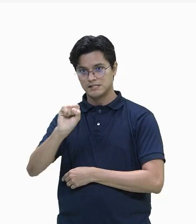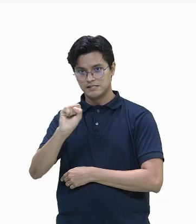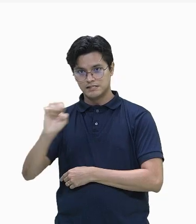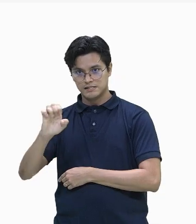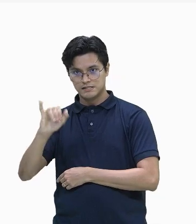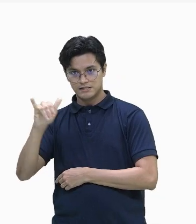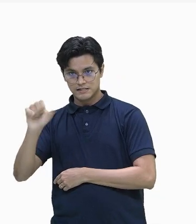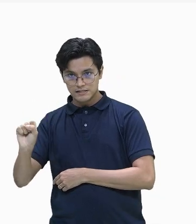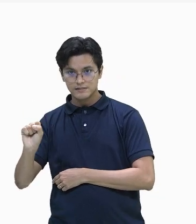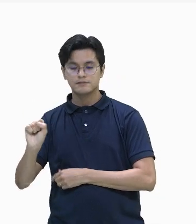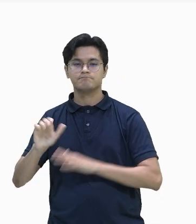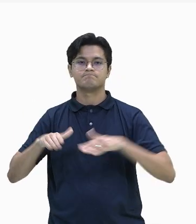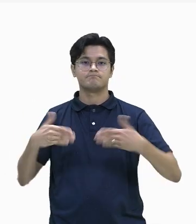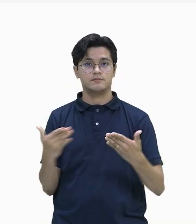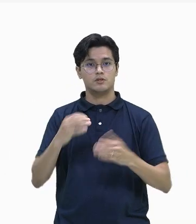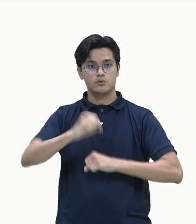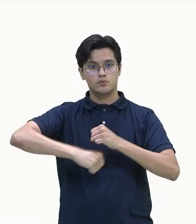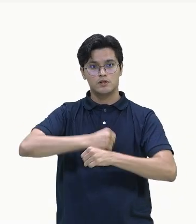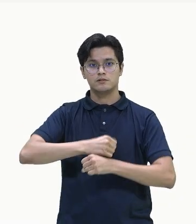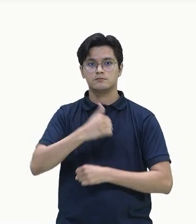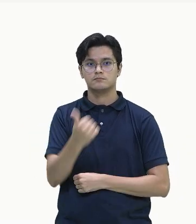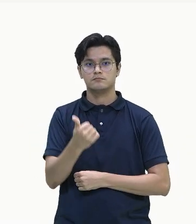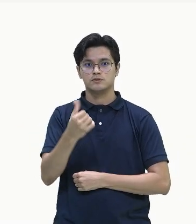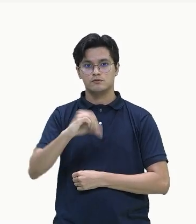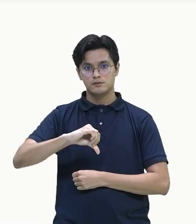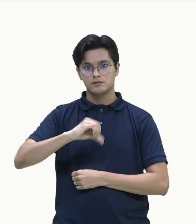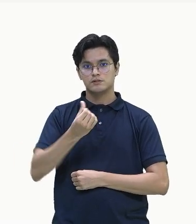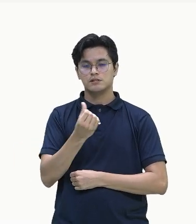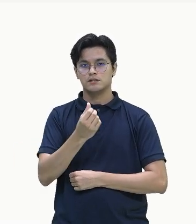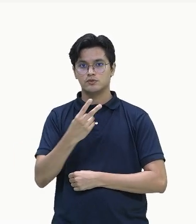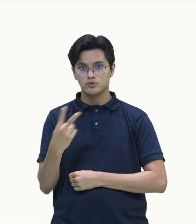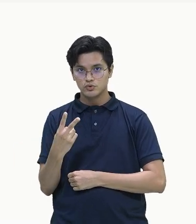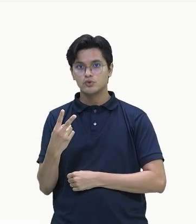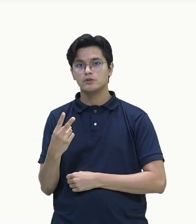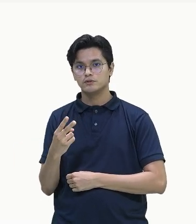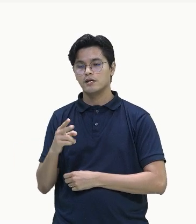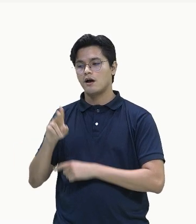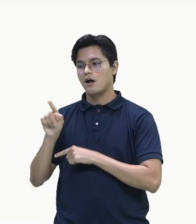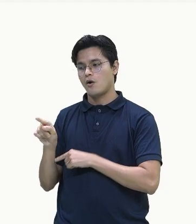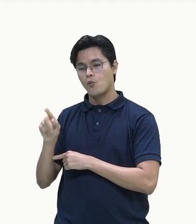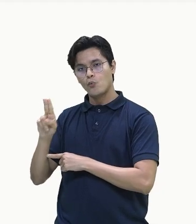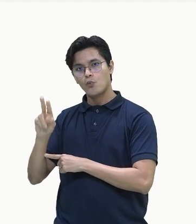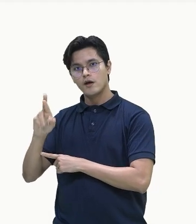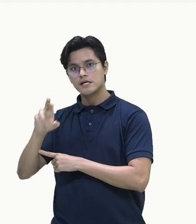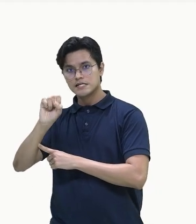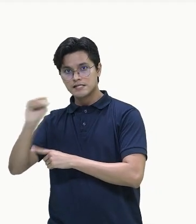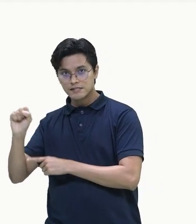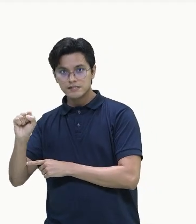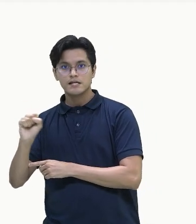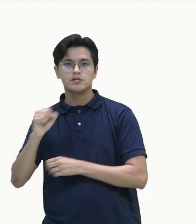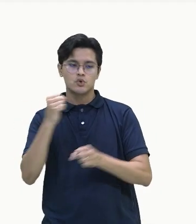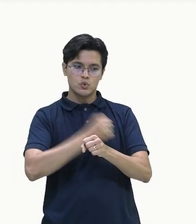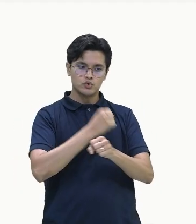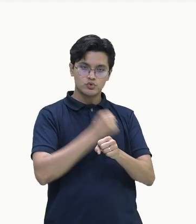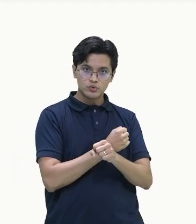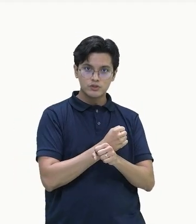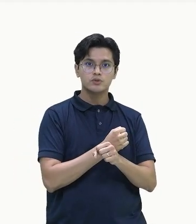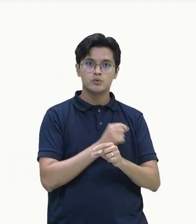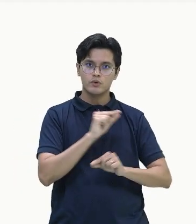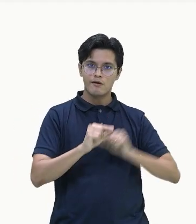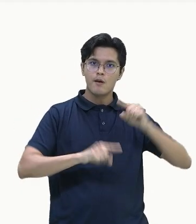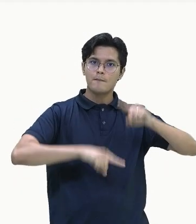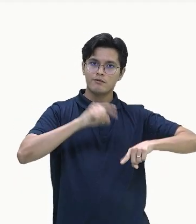União Soviética instalou os mísseis nucleares em Cuba, conforme eu já falei para vocês. Os Estados Unidos vai lá e